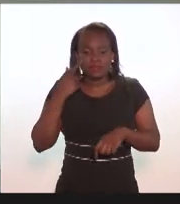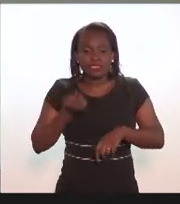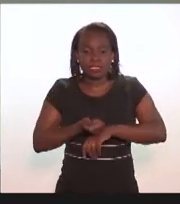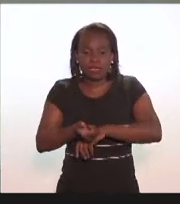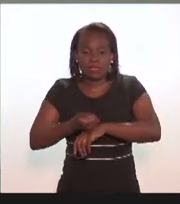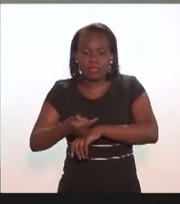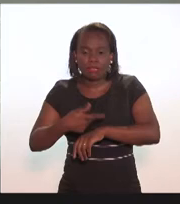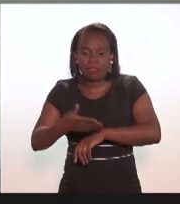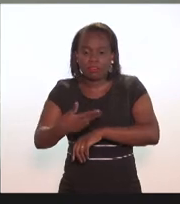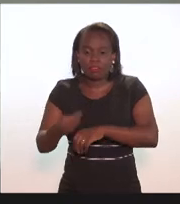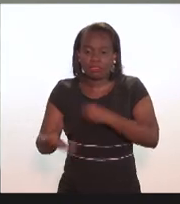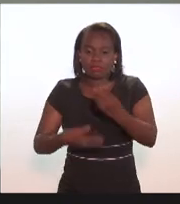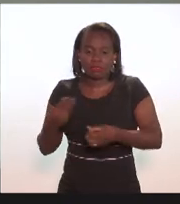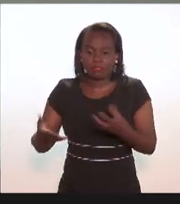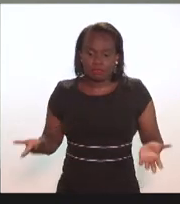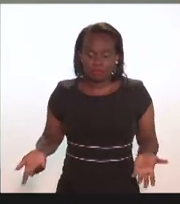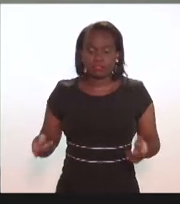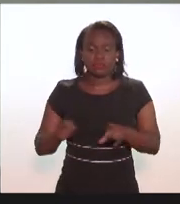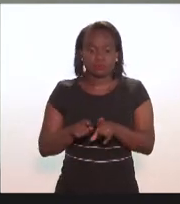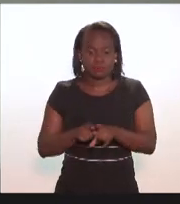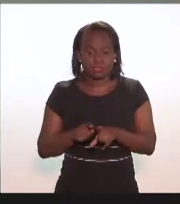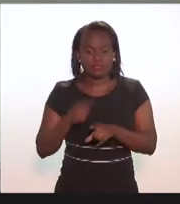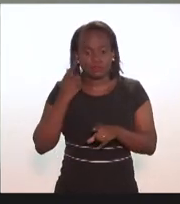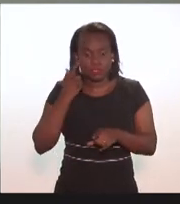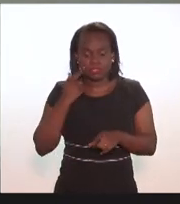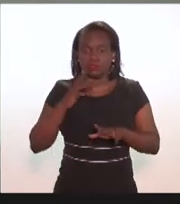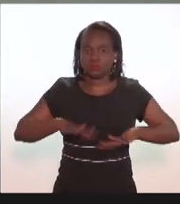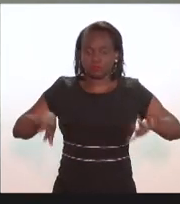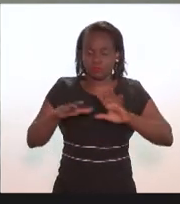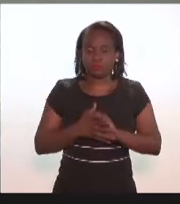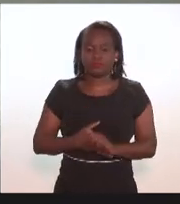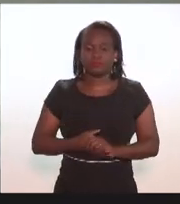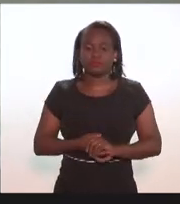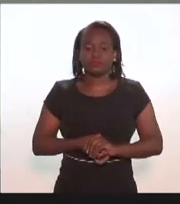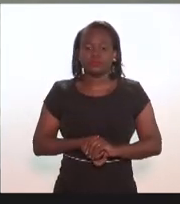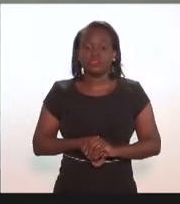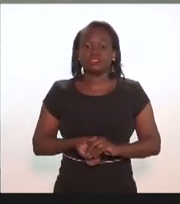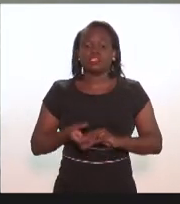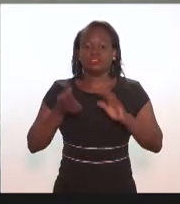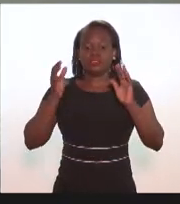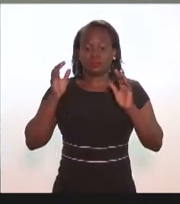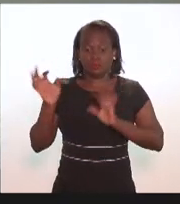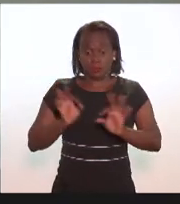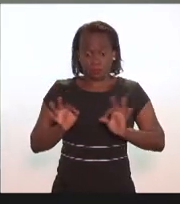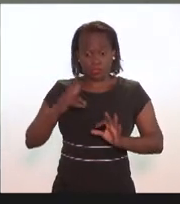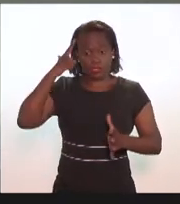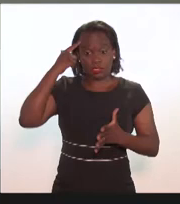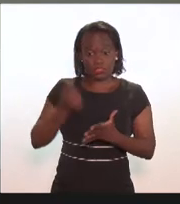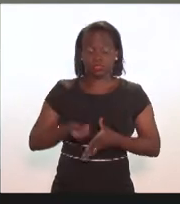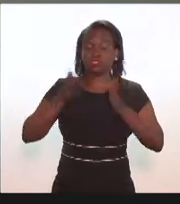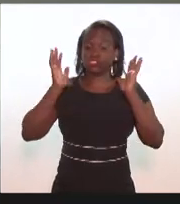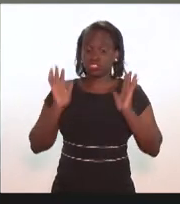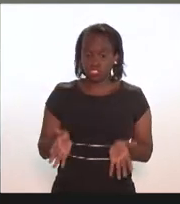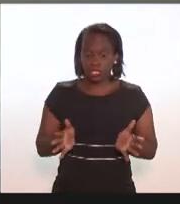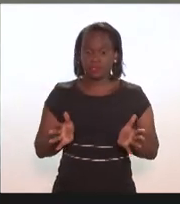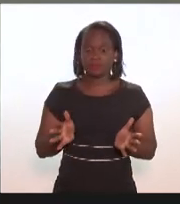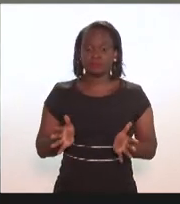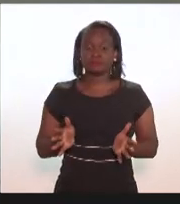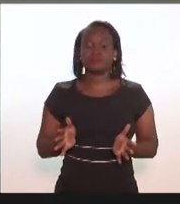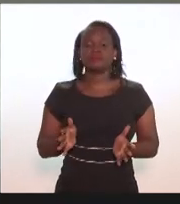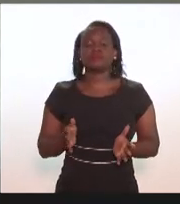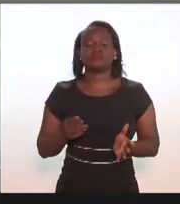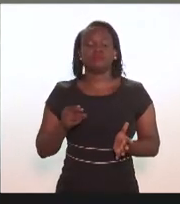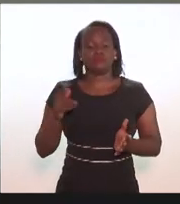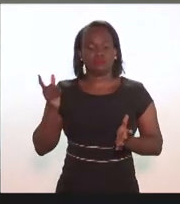de incentivos fiscais e de renúncias fiscais de forma geral. Feito isso, definida, se não uma,